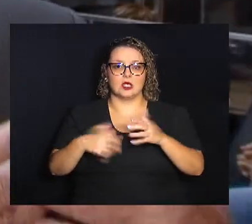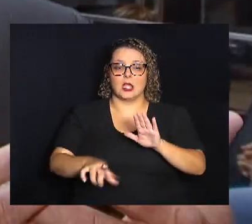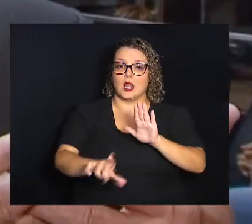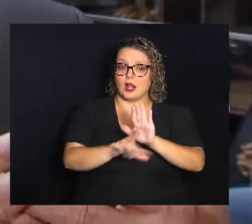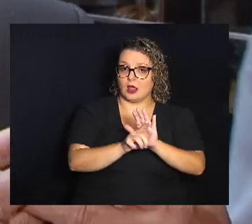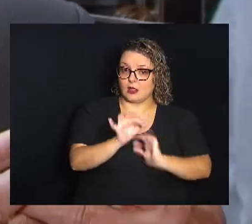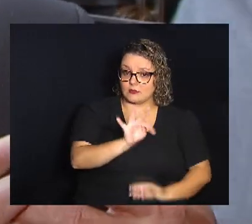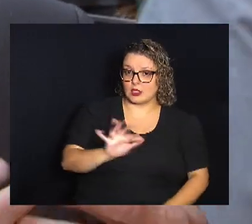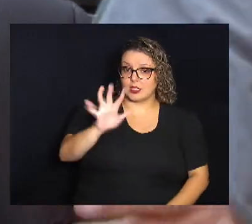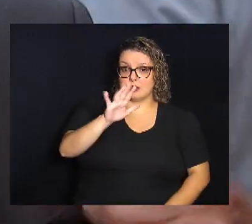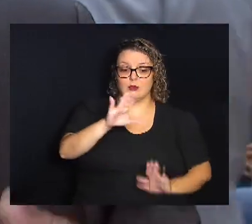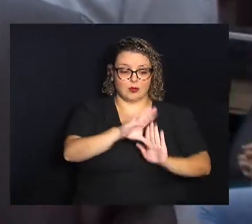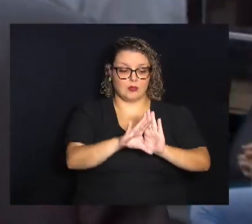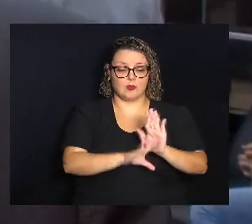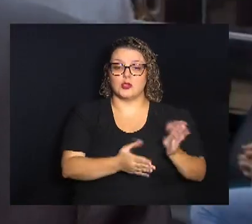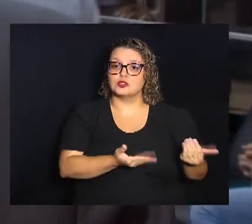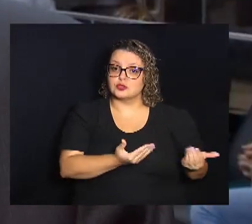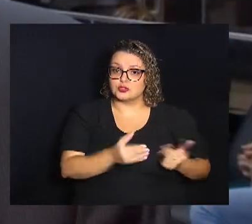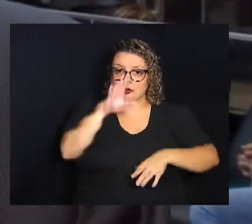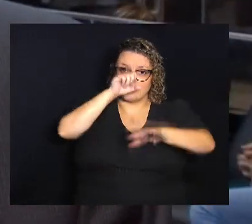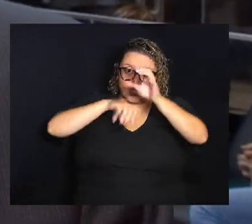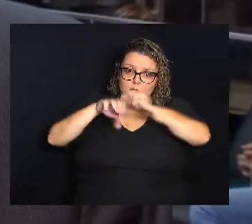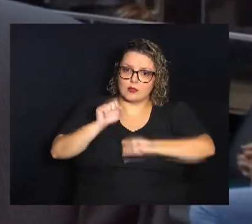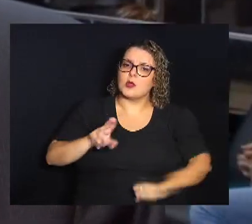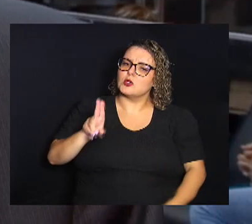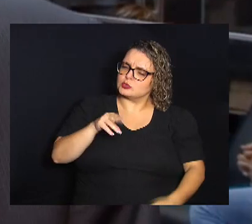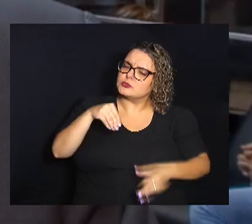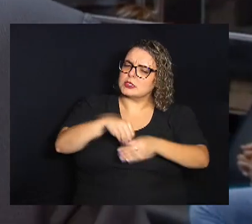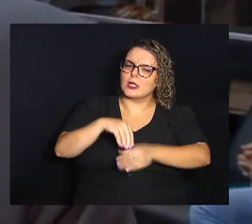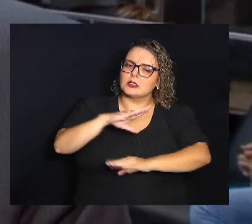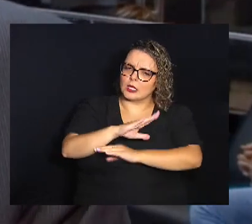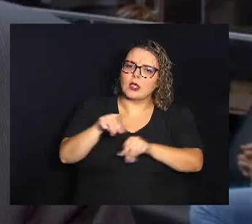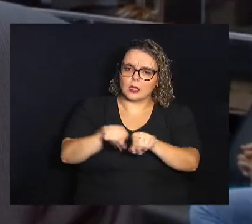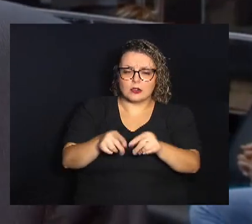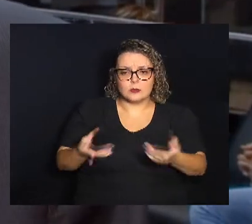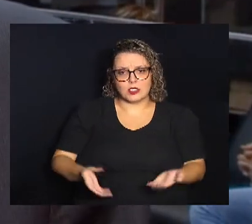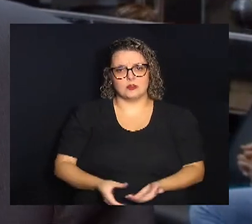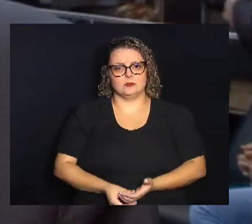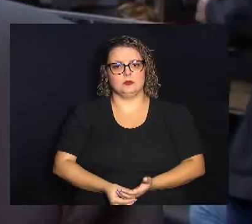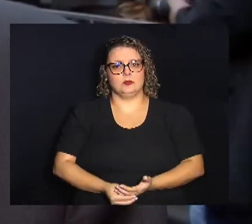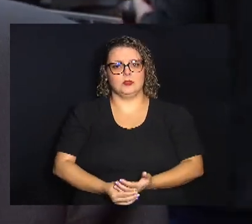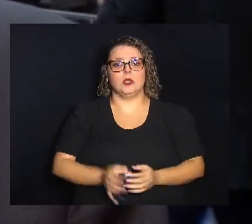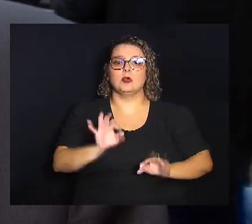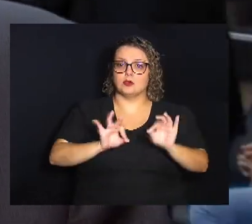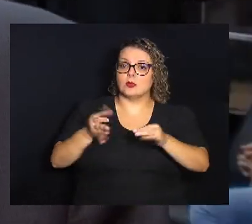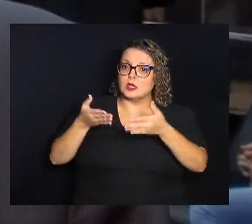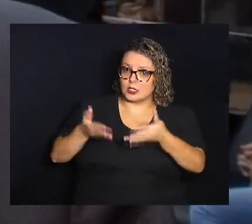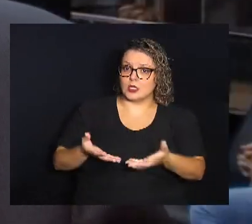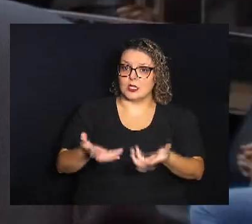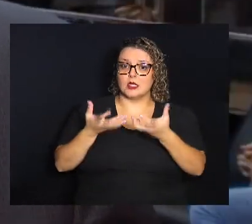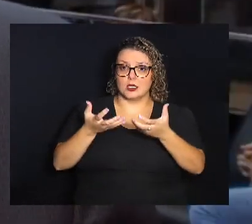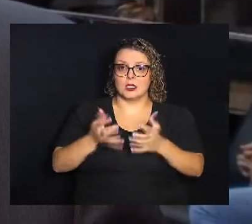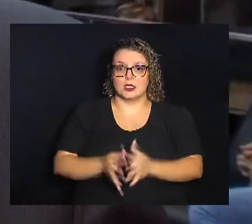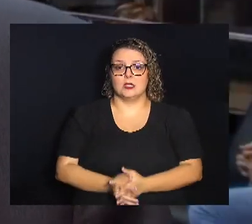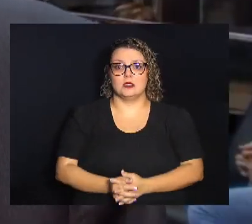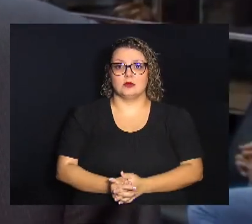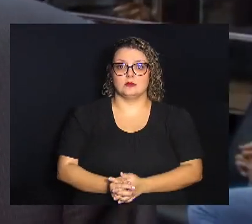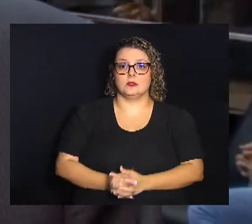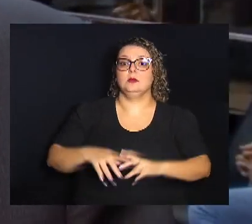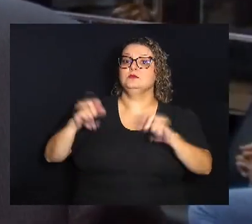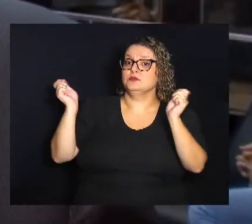que cria o programa Jovem Aprendiz possa ser aplicada na Câmara também. Com esse projeto a gente pretende